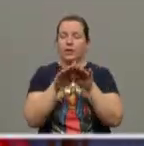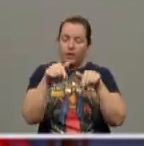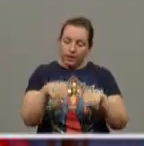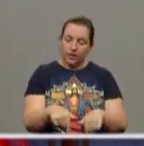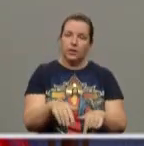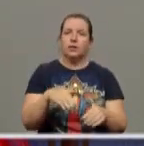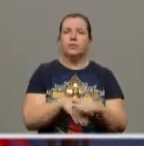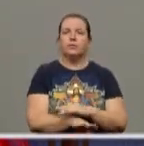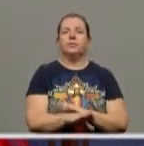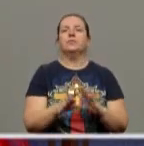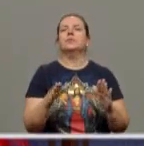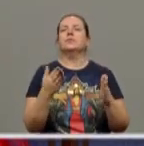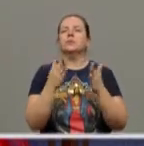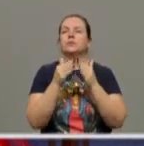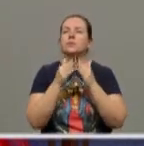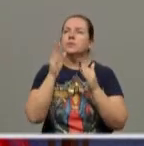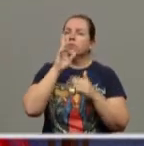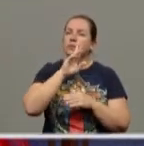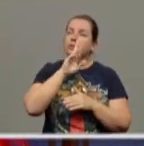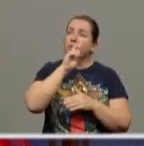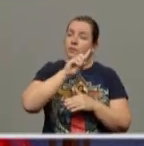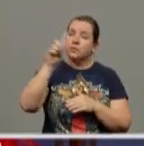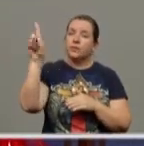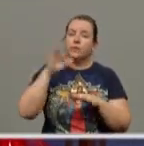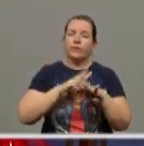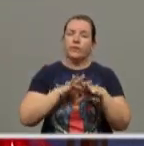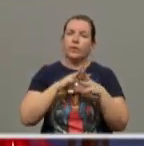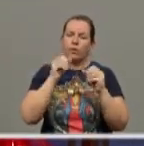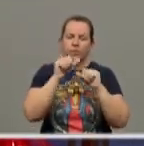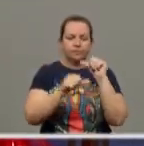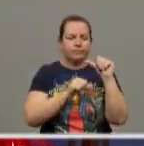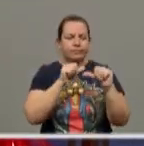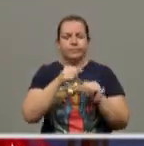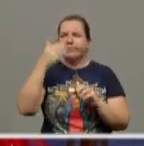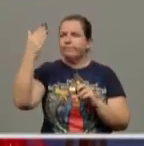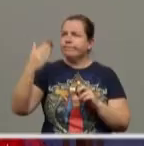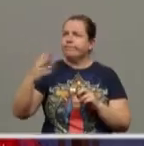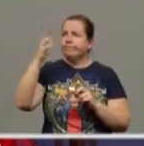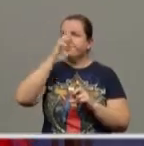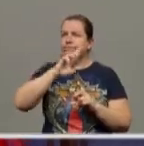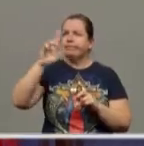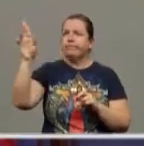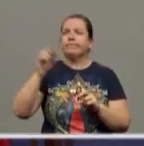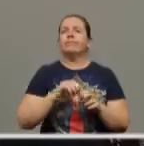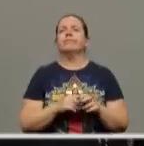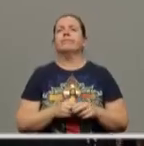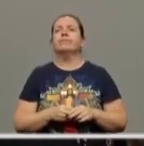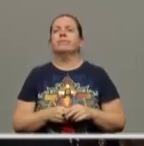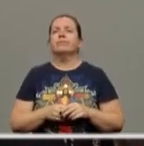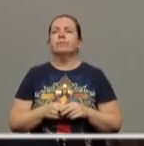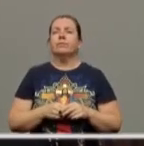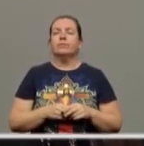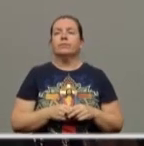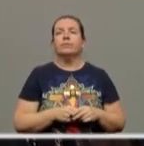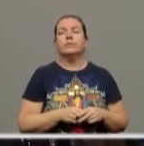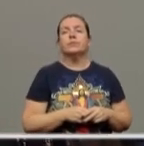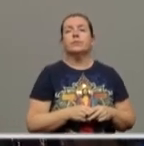essa cura, essa restauração diante de Jesus. Põe tua mão